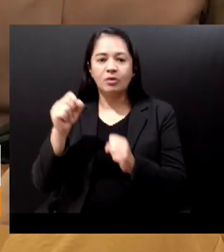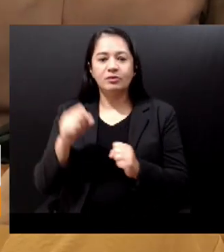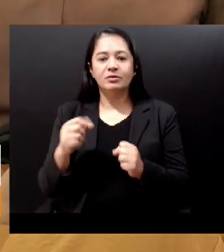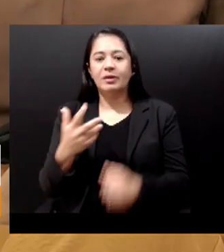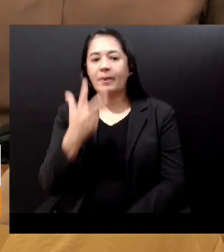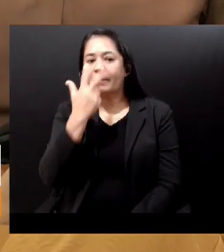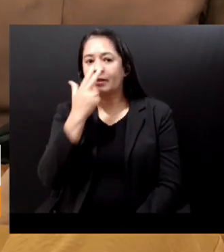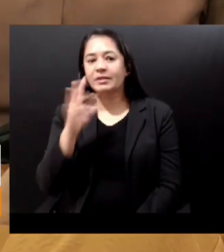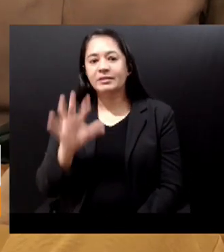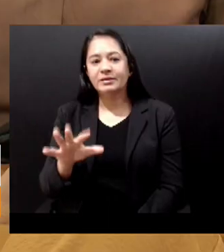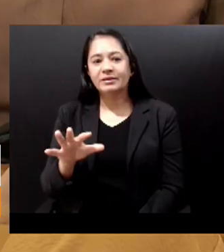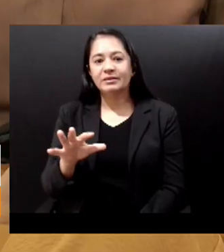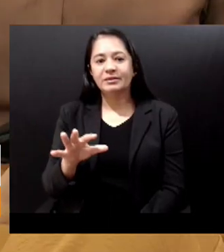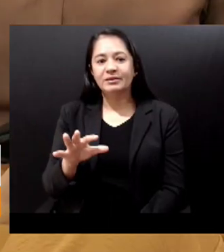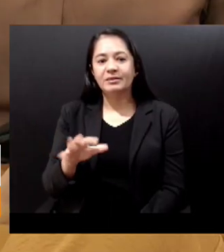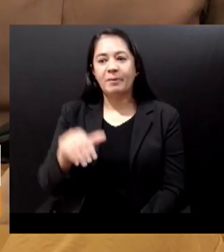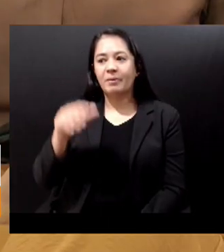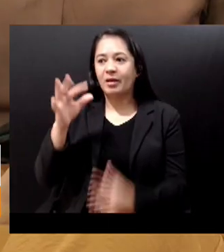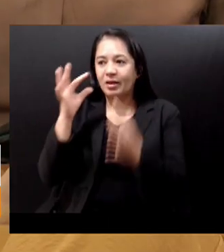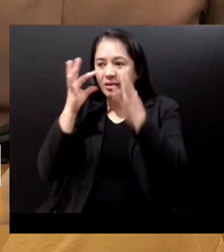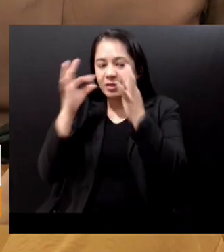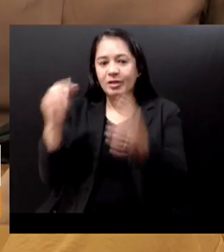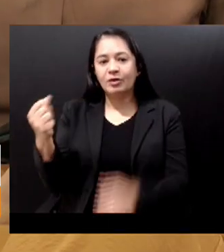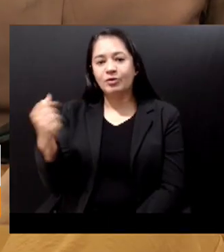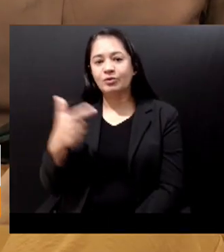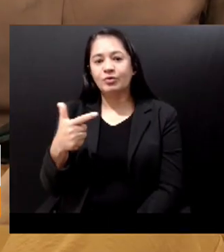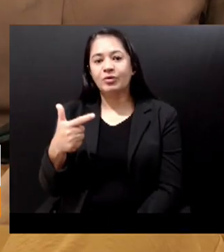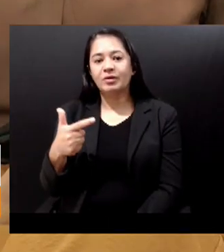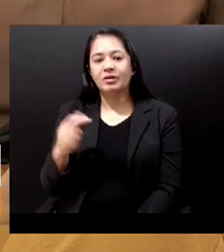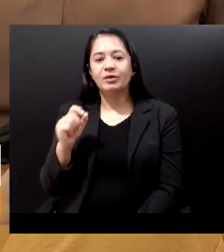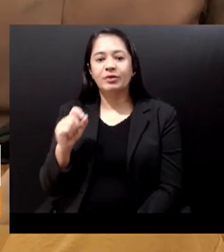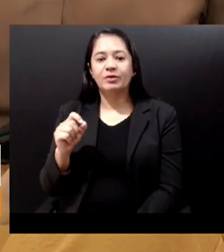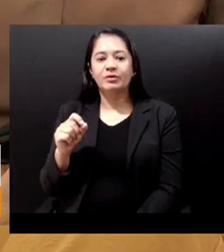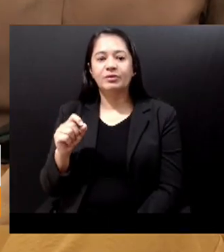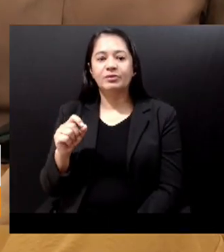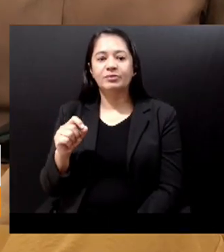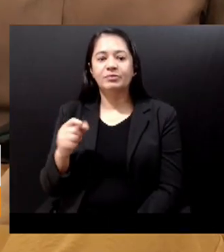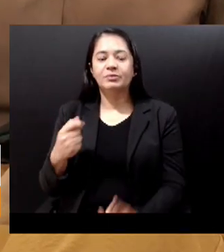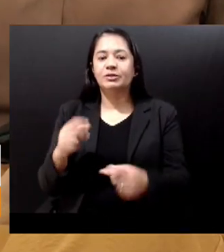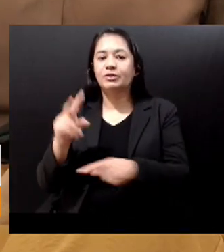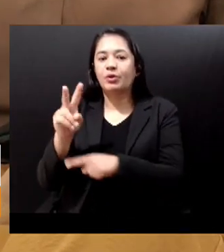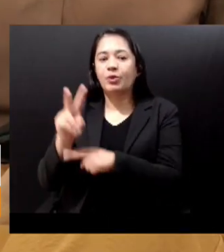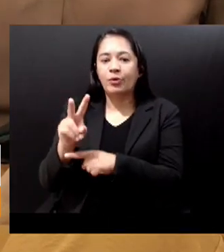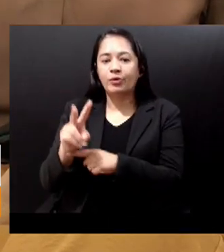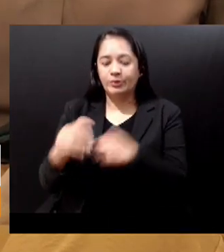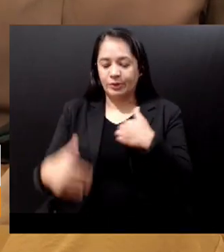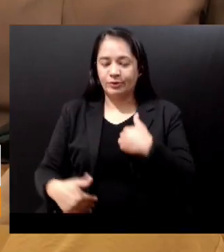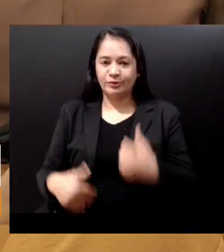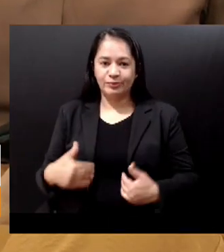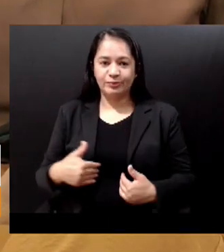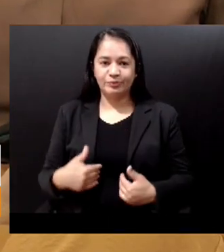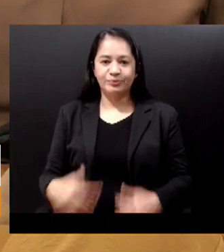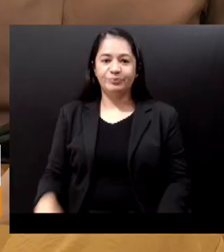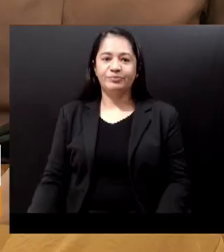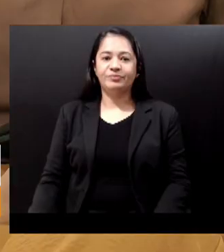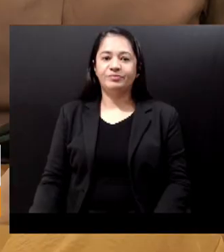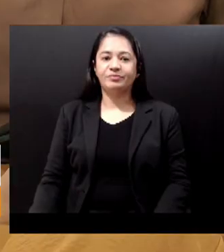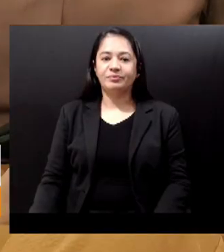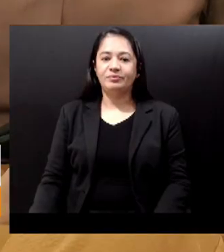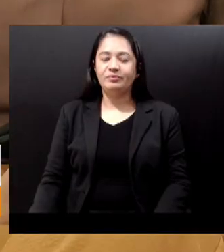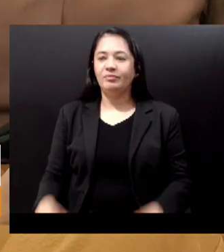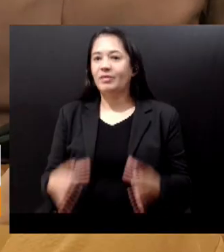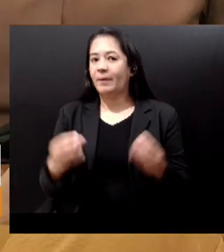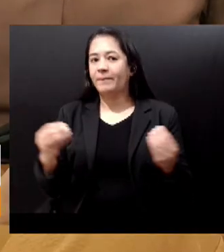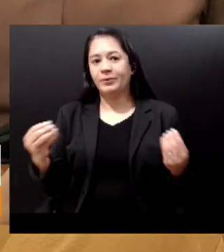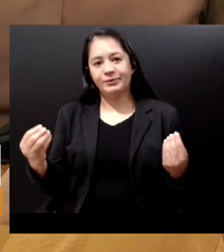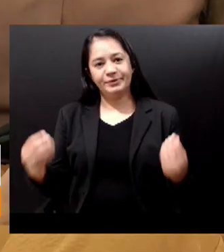vezes, mais atenção do que o simples fato de que eu tenho que cuidar de um corpo, né. Tem muita coisa envolvida, É de muito